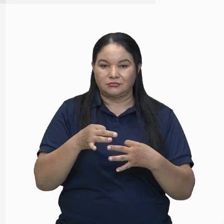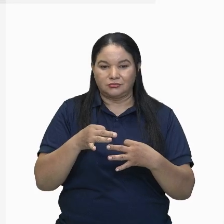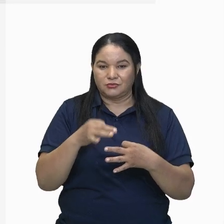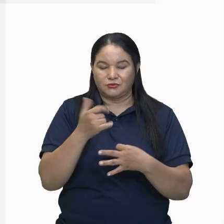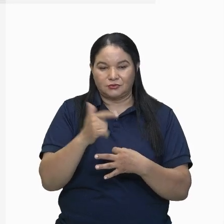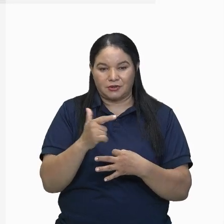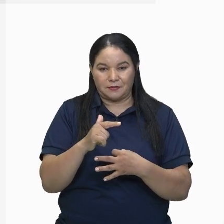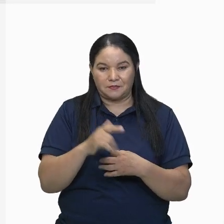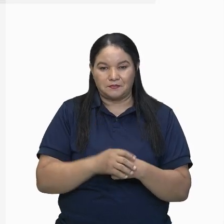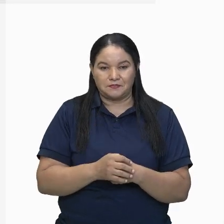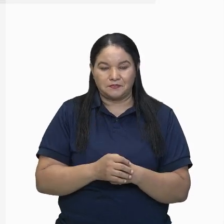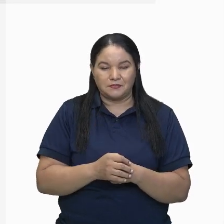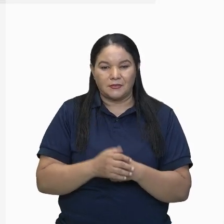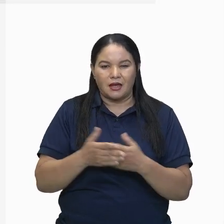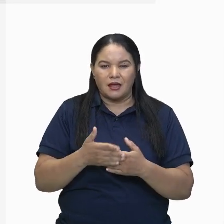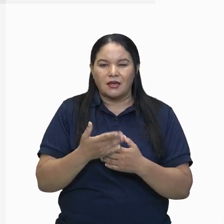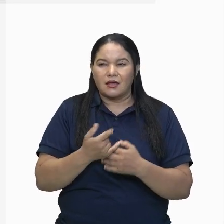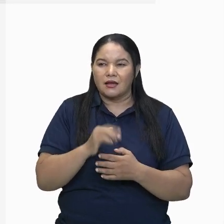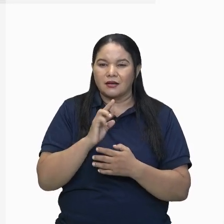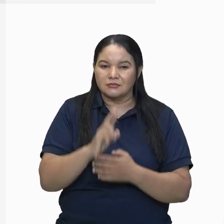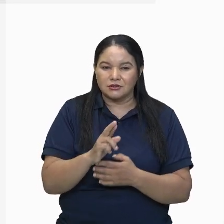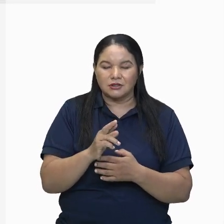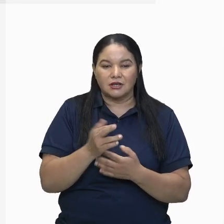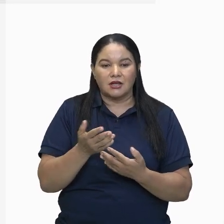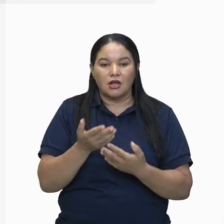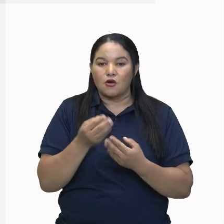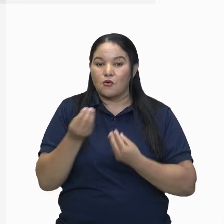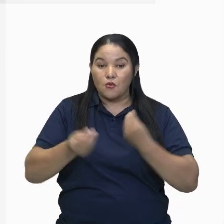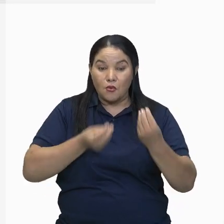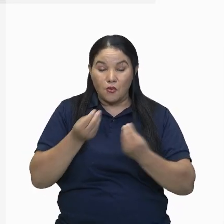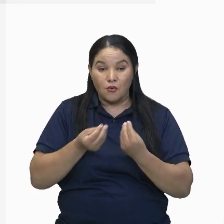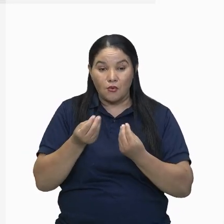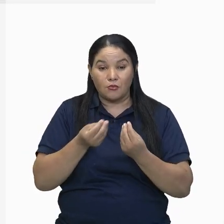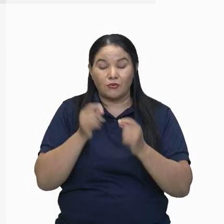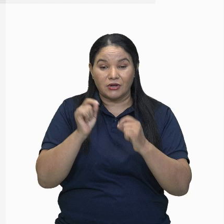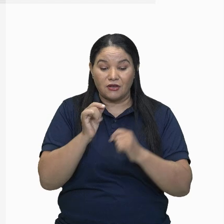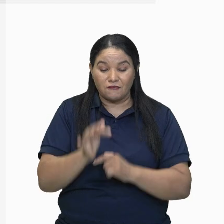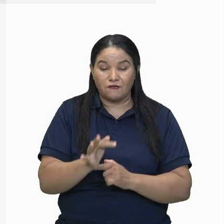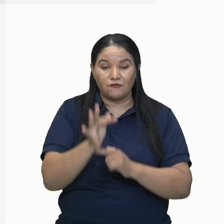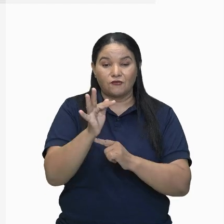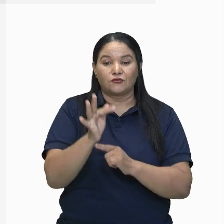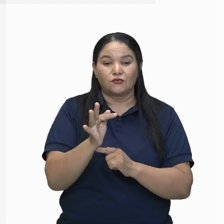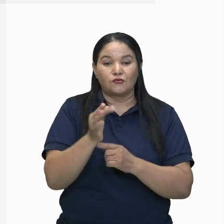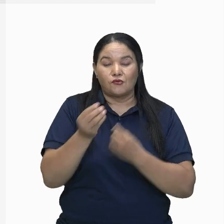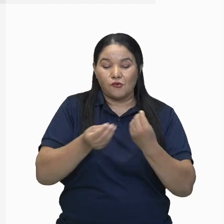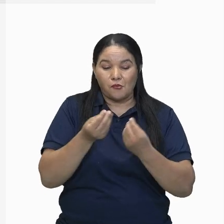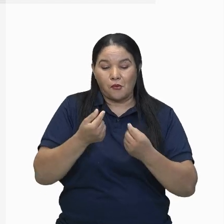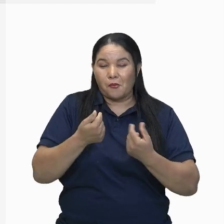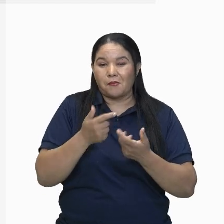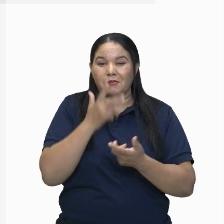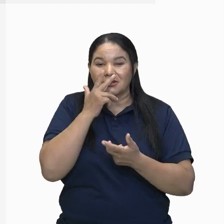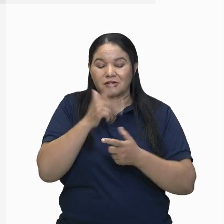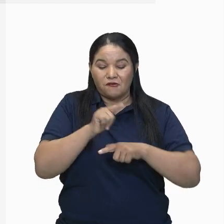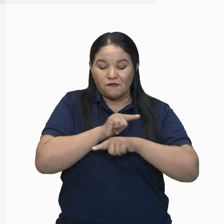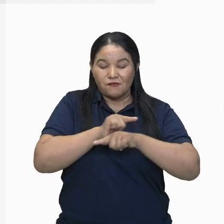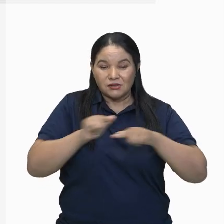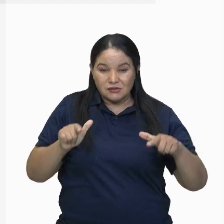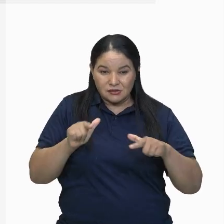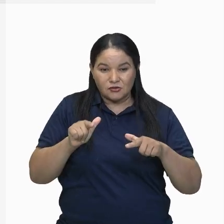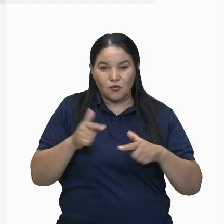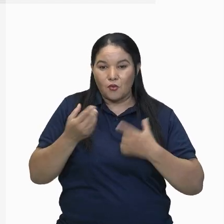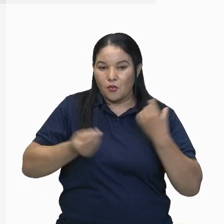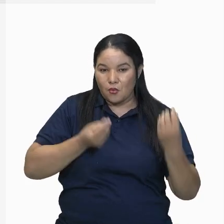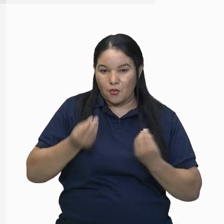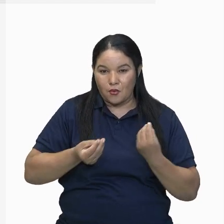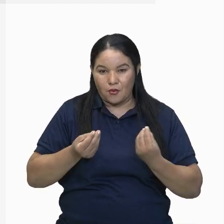responder, né, a esse niilismo, a essa ilusão de futuro, a esse vazio que vai surgir aqui dessa maneira